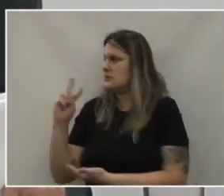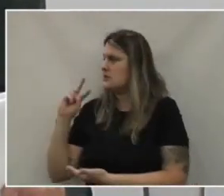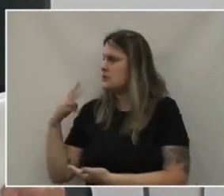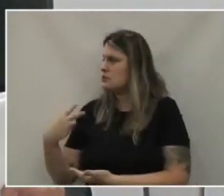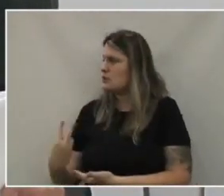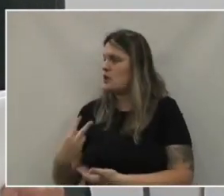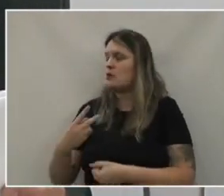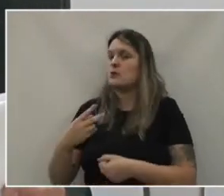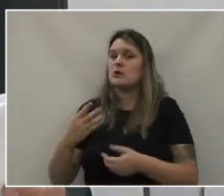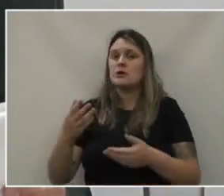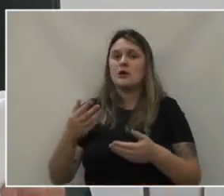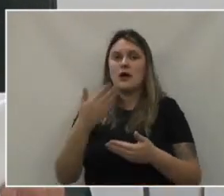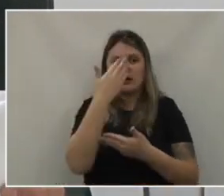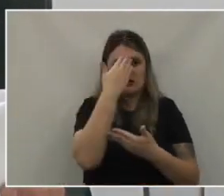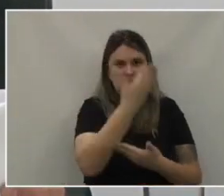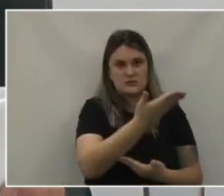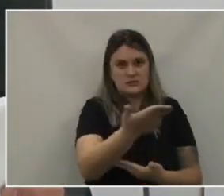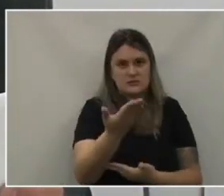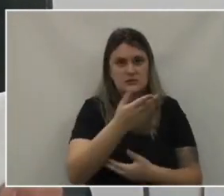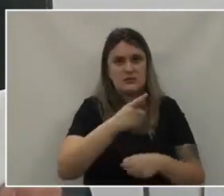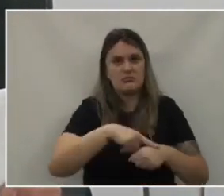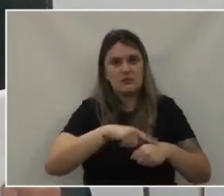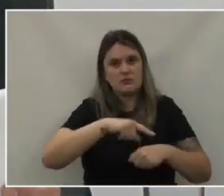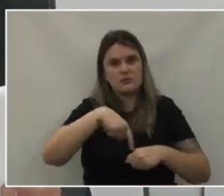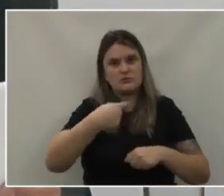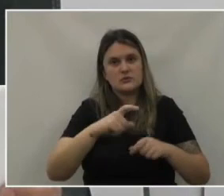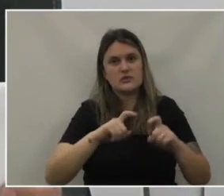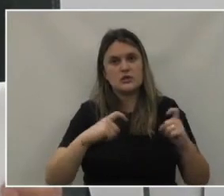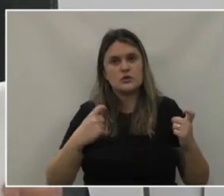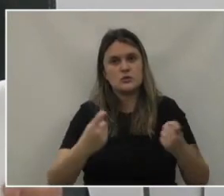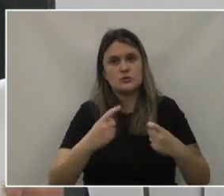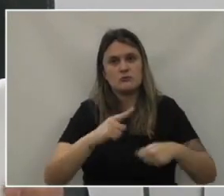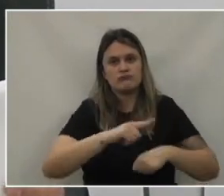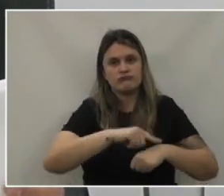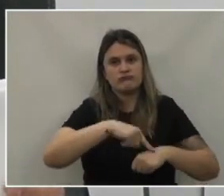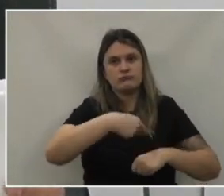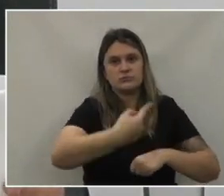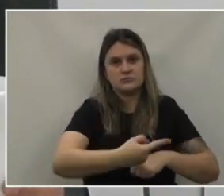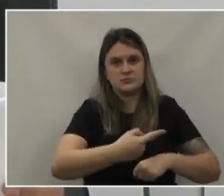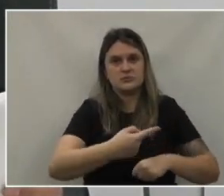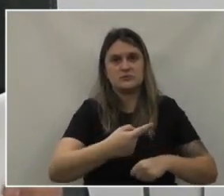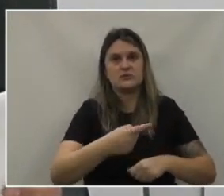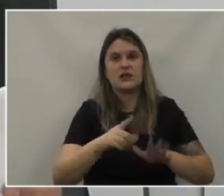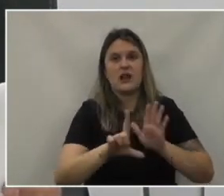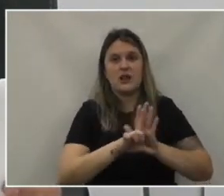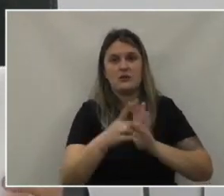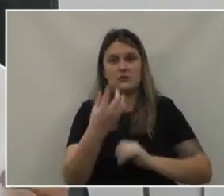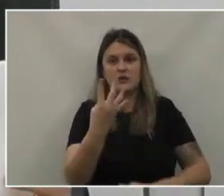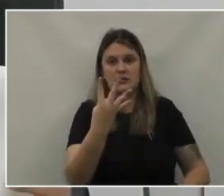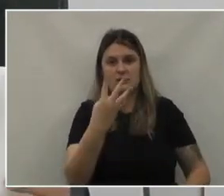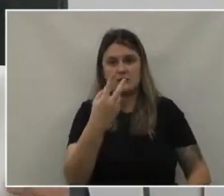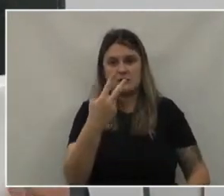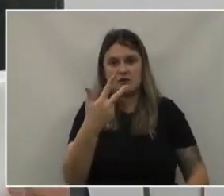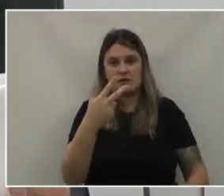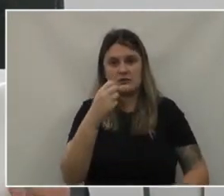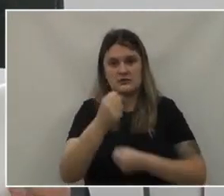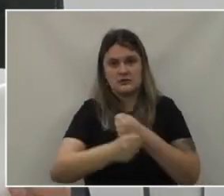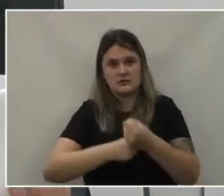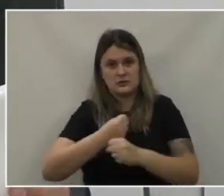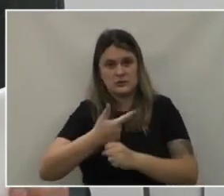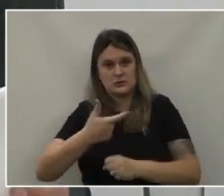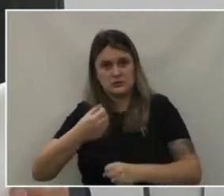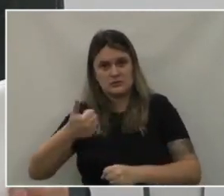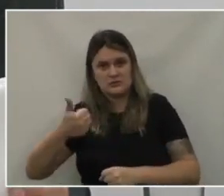em instantes sessão extraordinária para apreciar projeto de lei número 43/2019, de autoria do Poder Executivo,